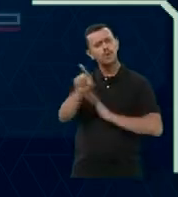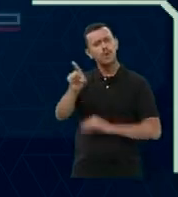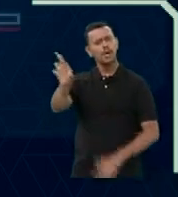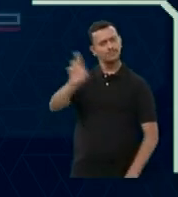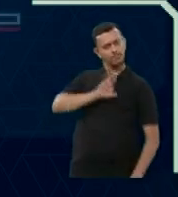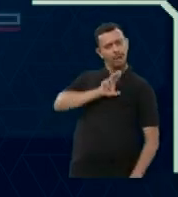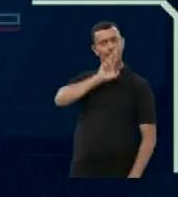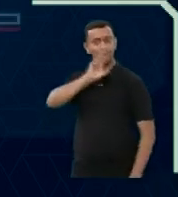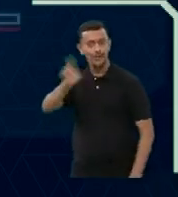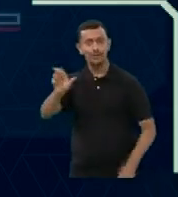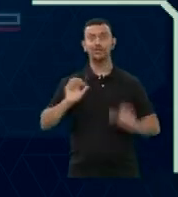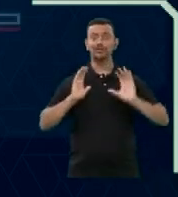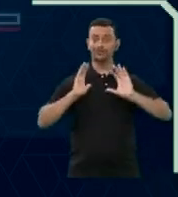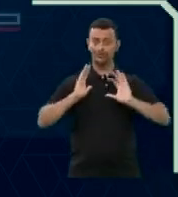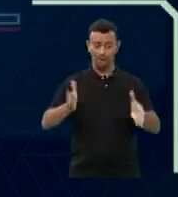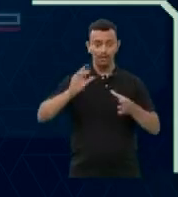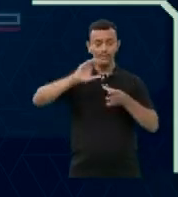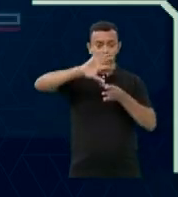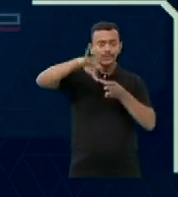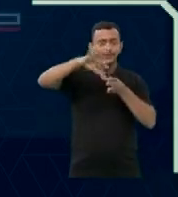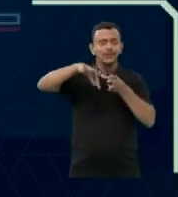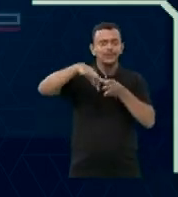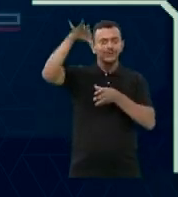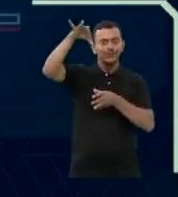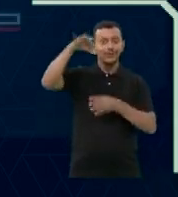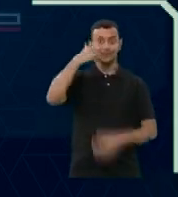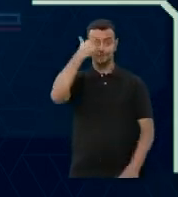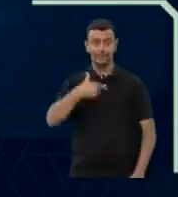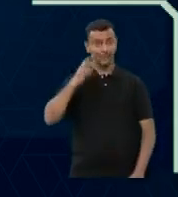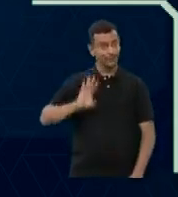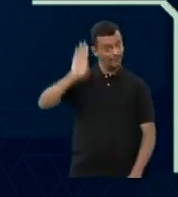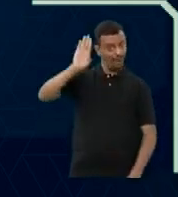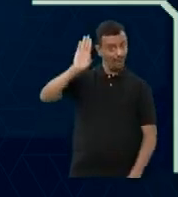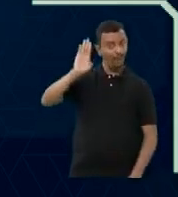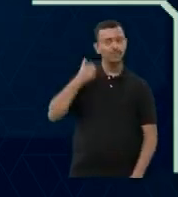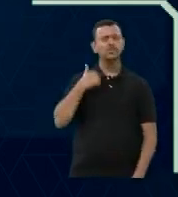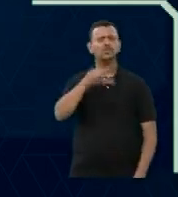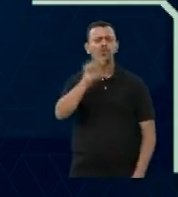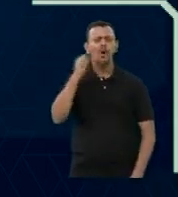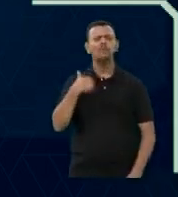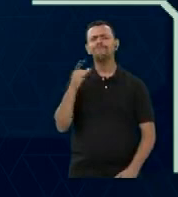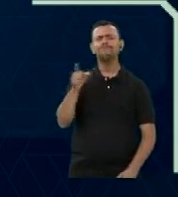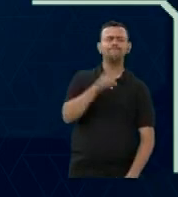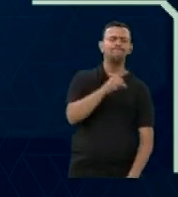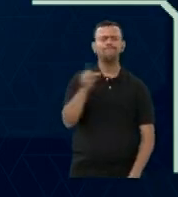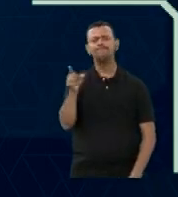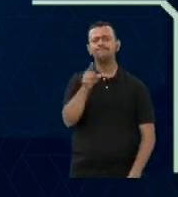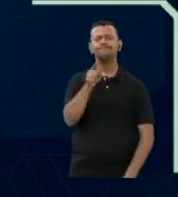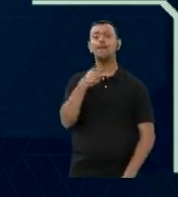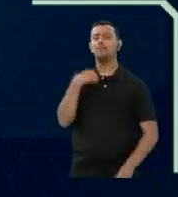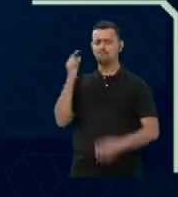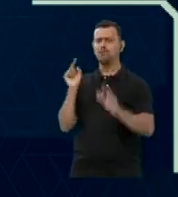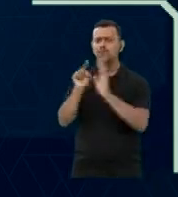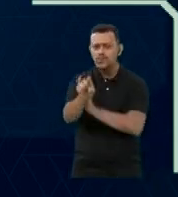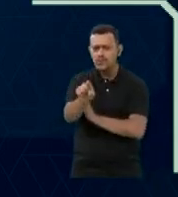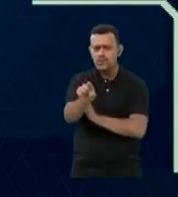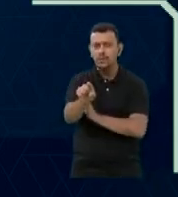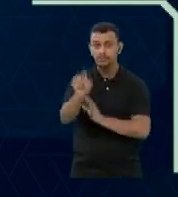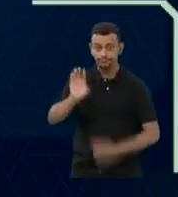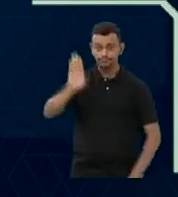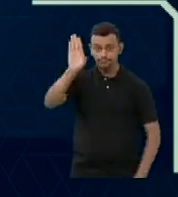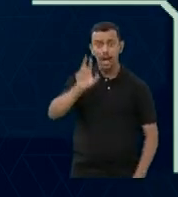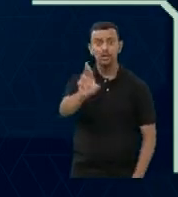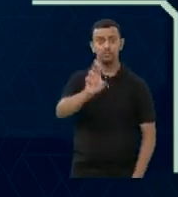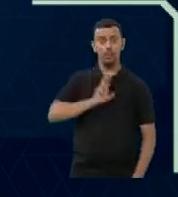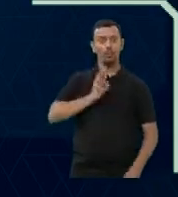de sorteio prévio, o candidato escolhe para quem fará a pergunta. Cada candidato pergunta e responde apenas